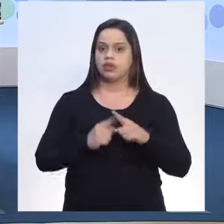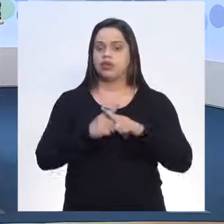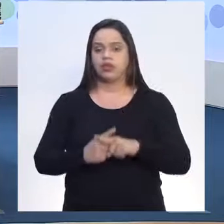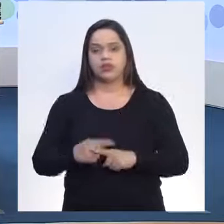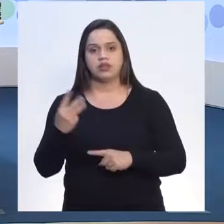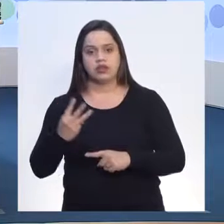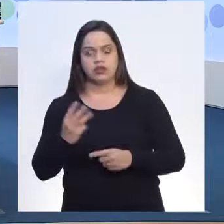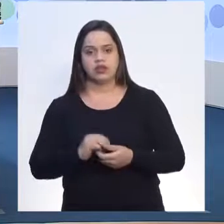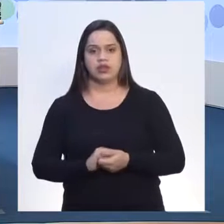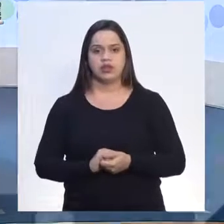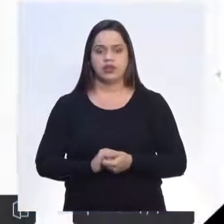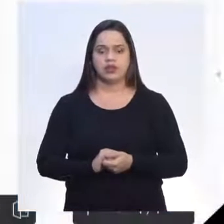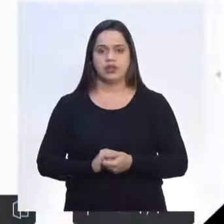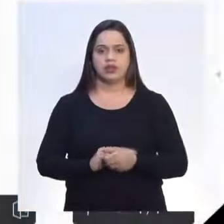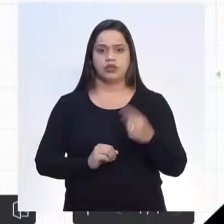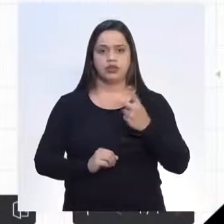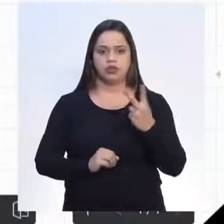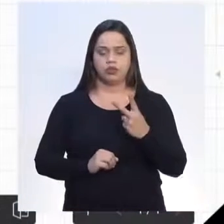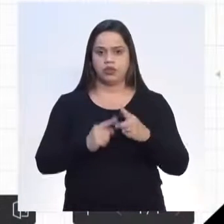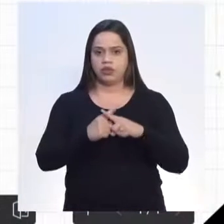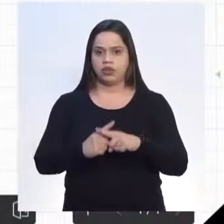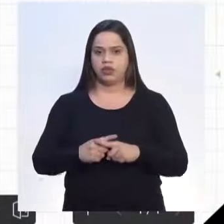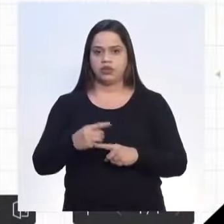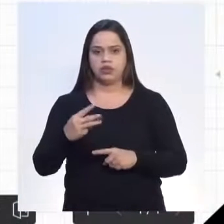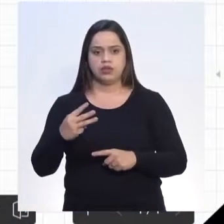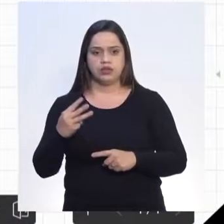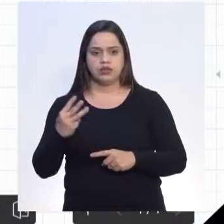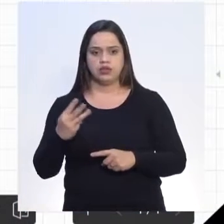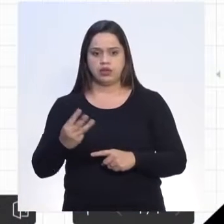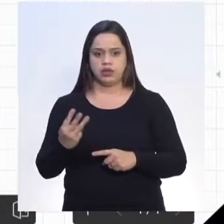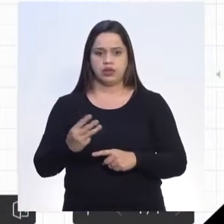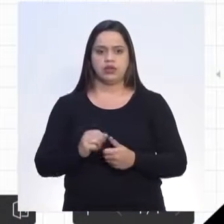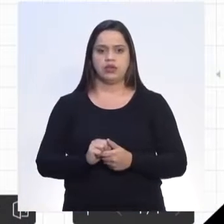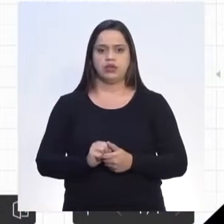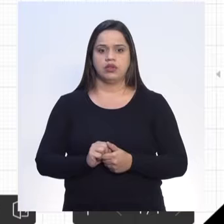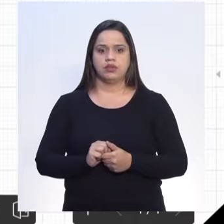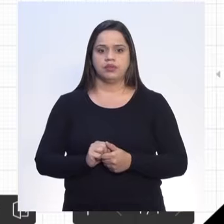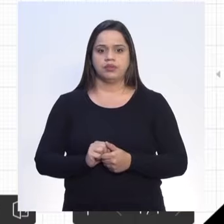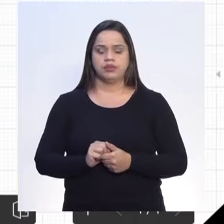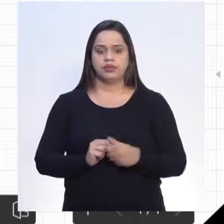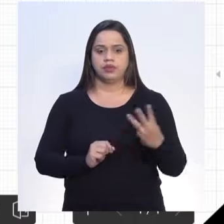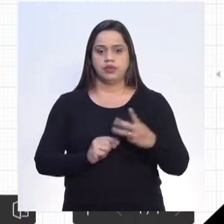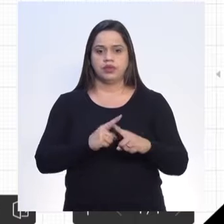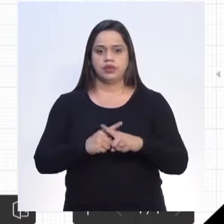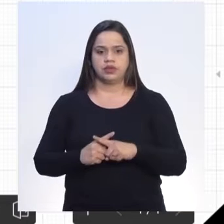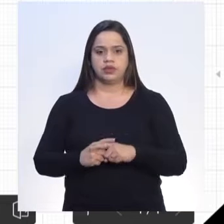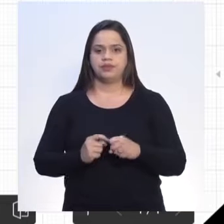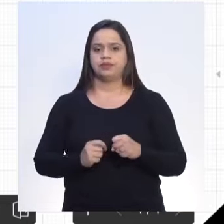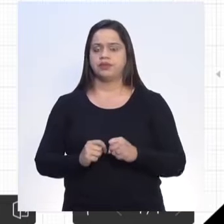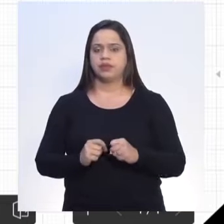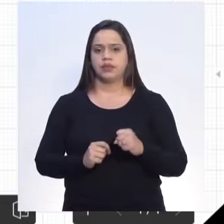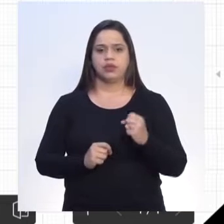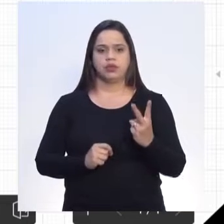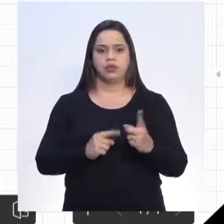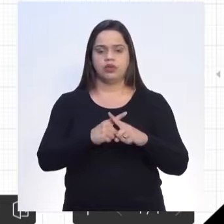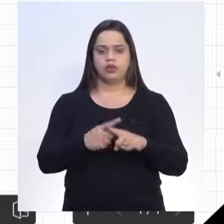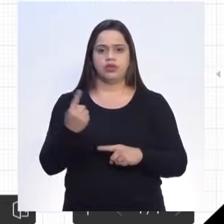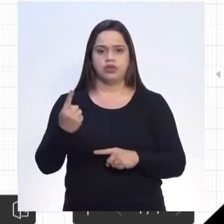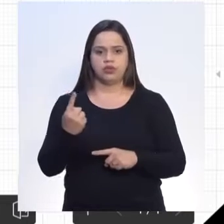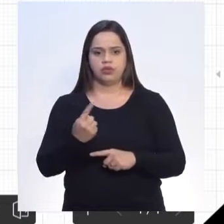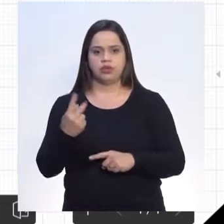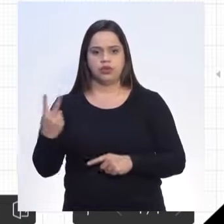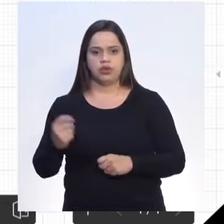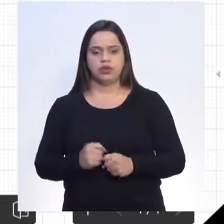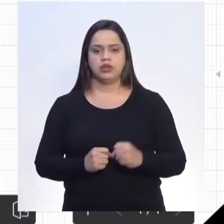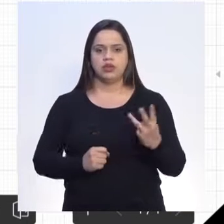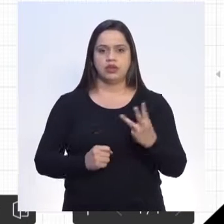vezes 3. 2 vezes 1 é 2, 3 vezes 3 é 6. Dá para simplificar, Jonas, né? 9. 9, Jonas. 9, desculpa.